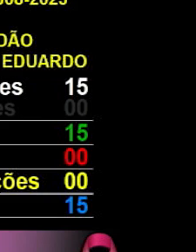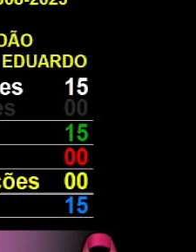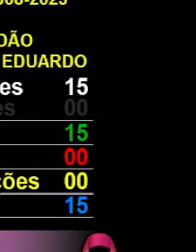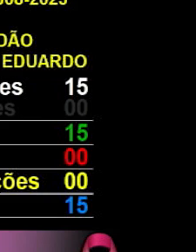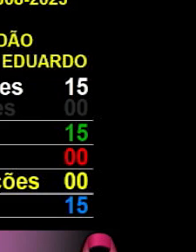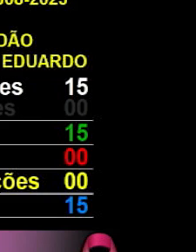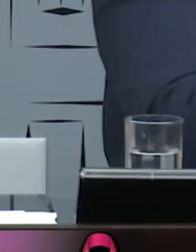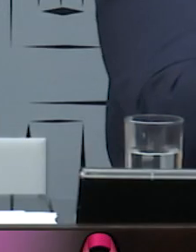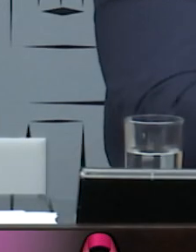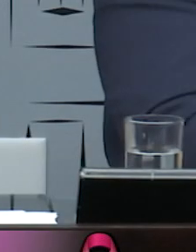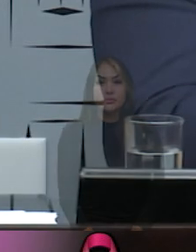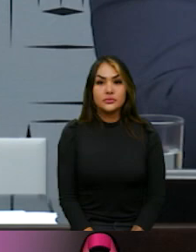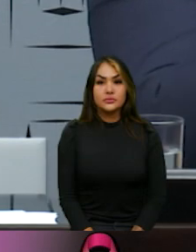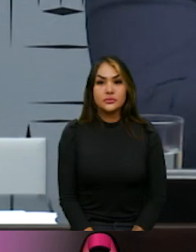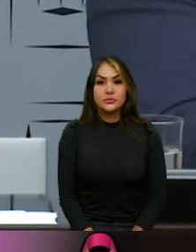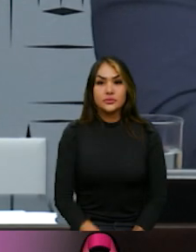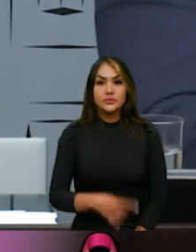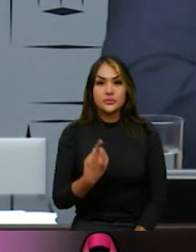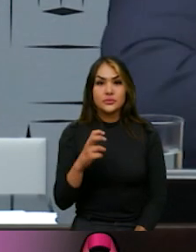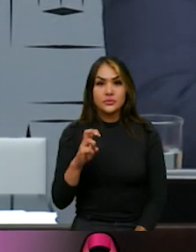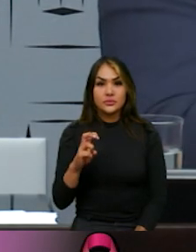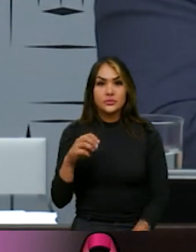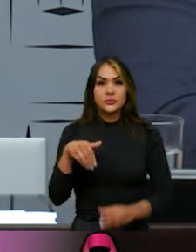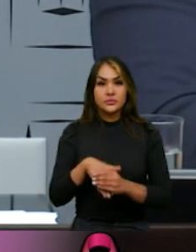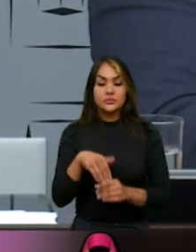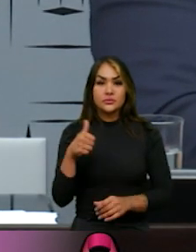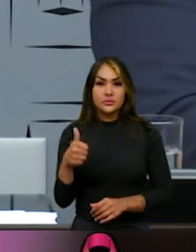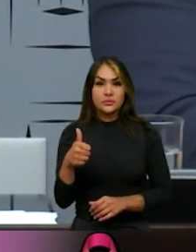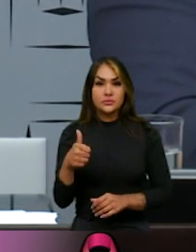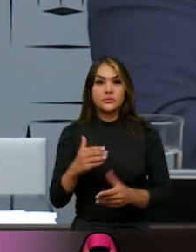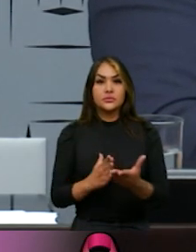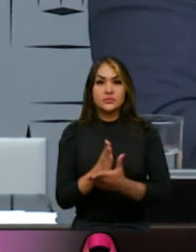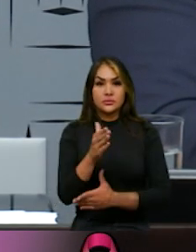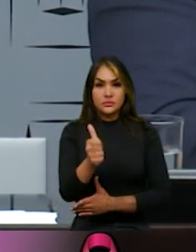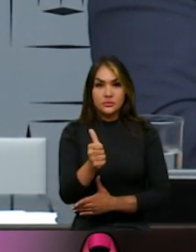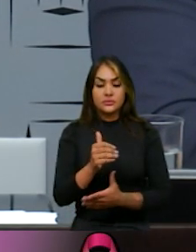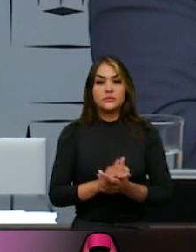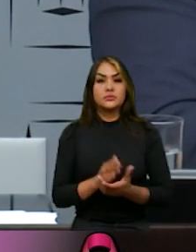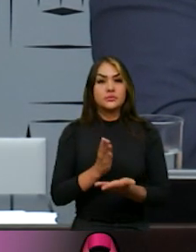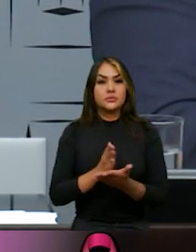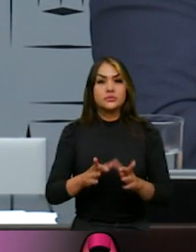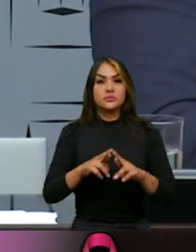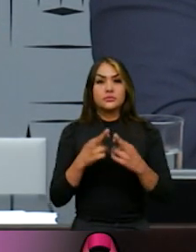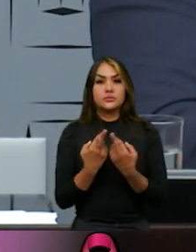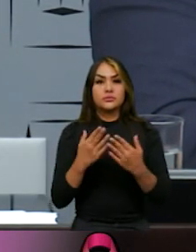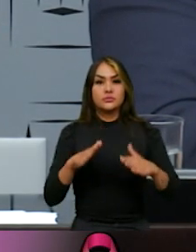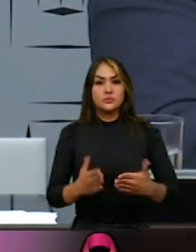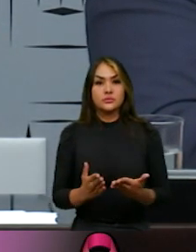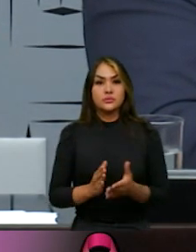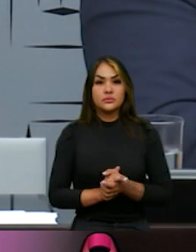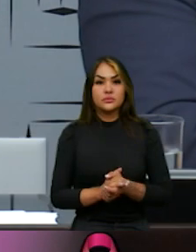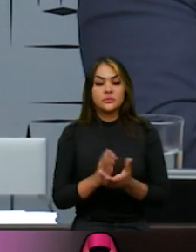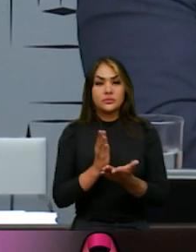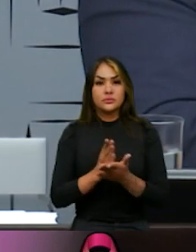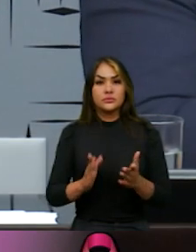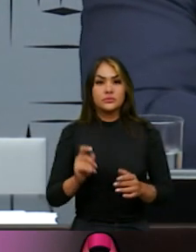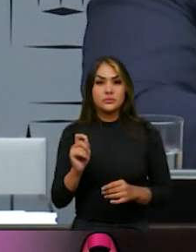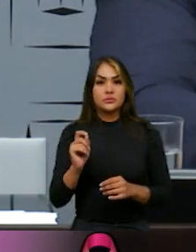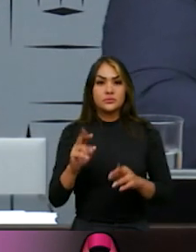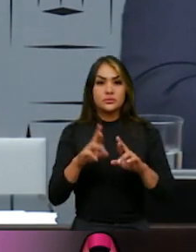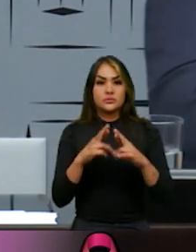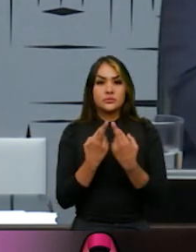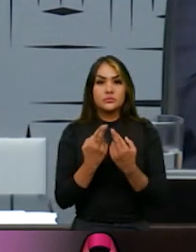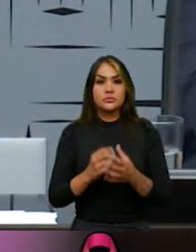Arnaldinho. 15 votos sim, aprovado. Esgotada a ordem do dia dessa sessão ordinária, encerramos a